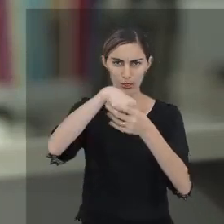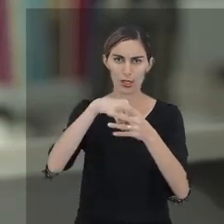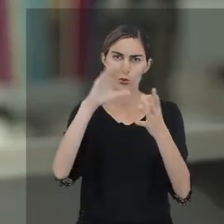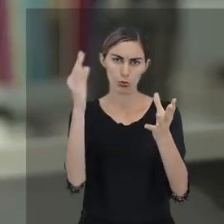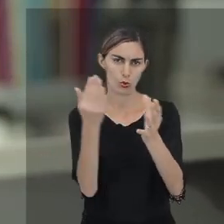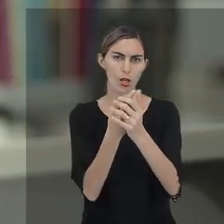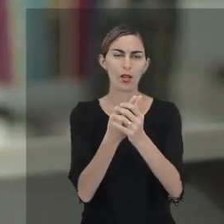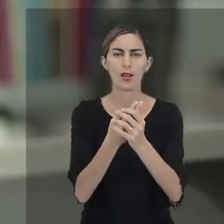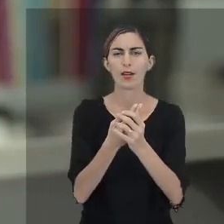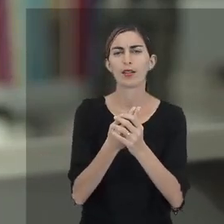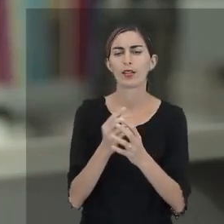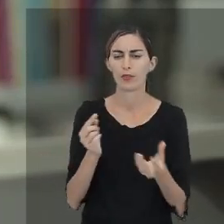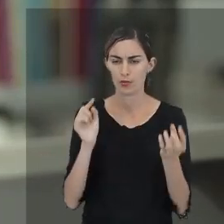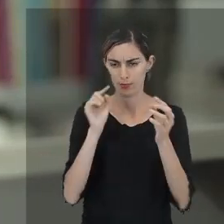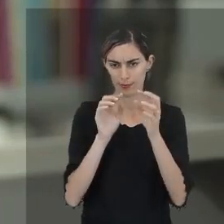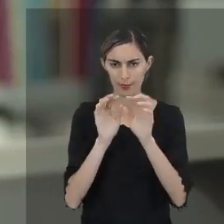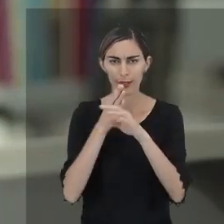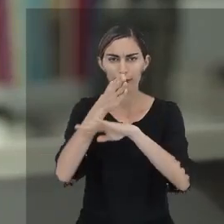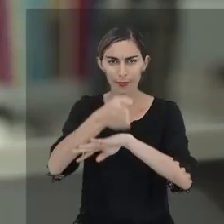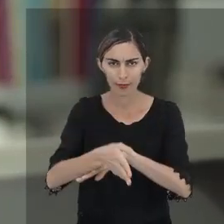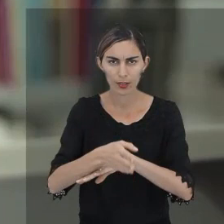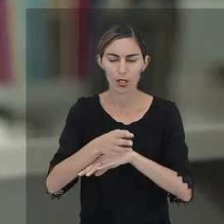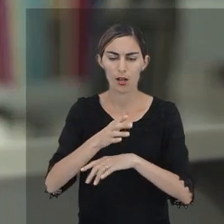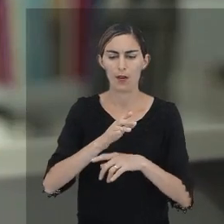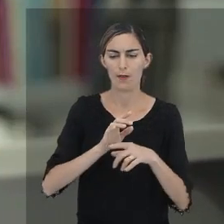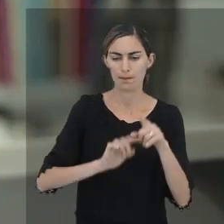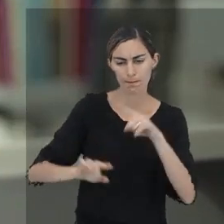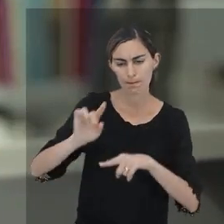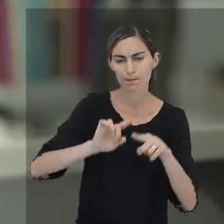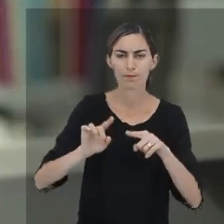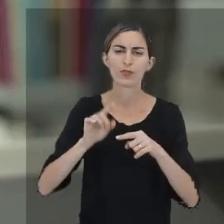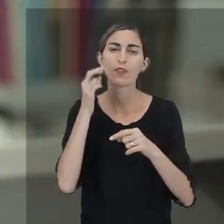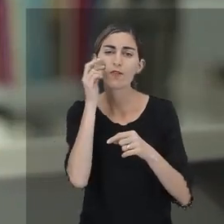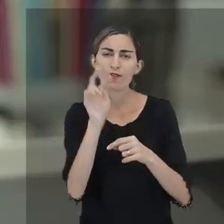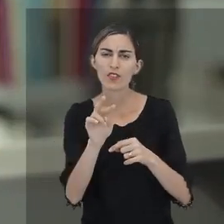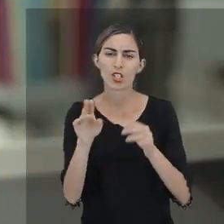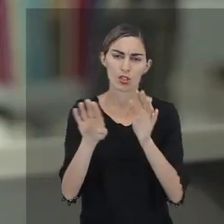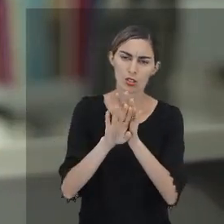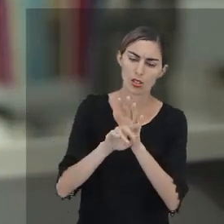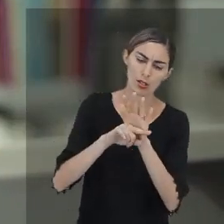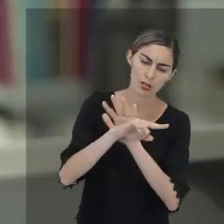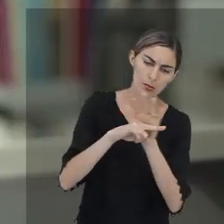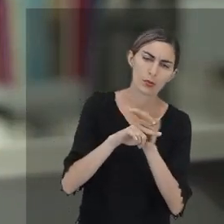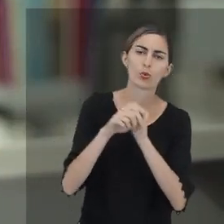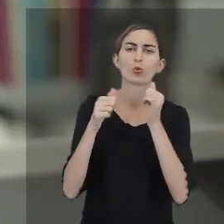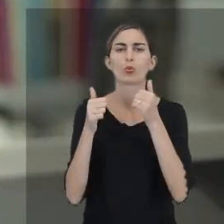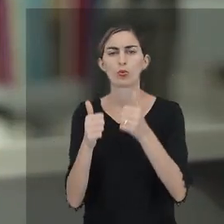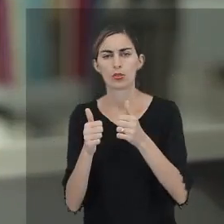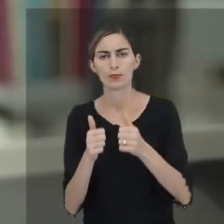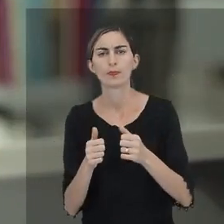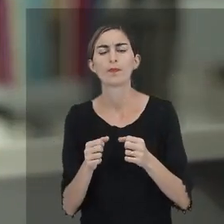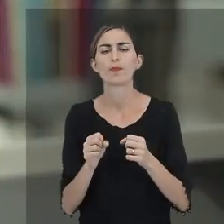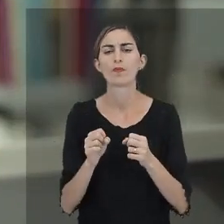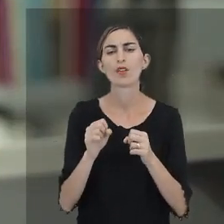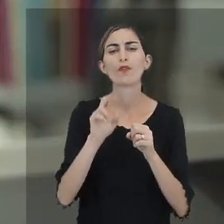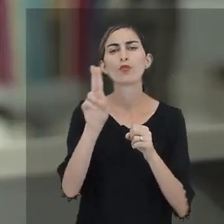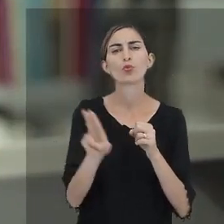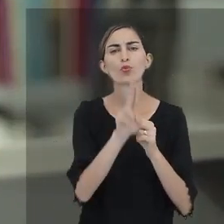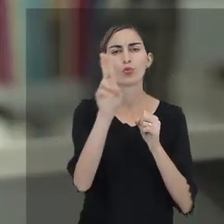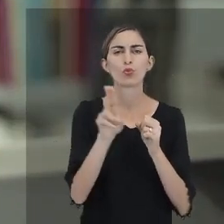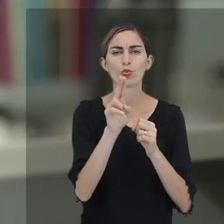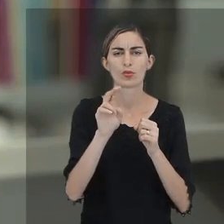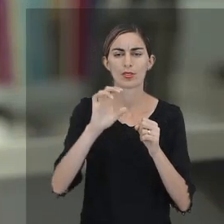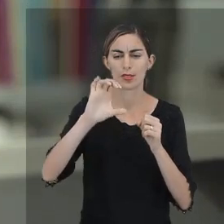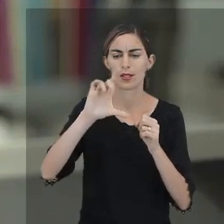processar ele na sua tv 27 para você controlar um evento ou ver se ele está checado não os e faz uso